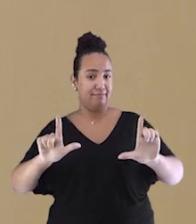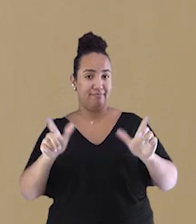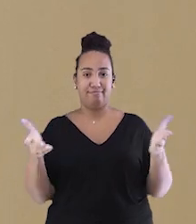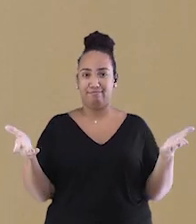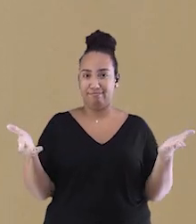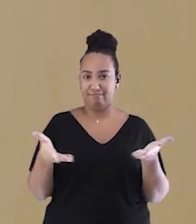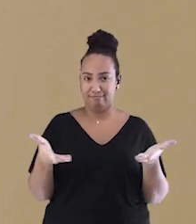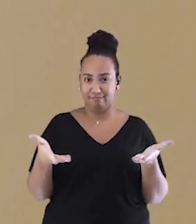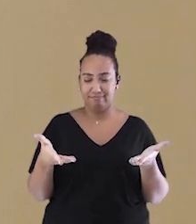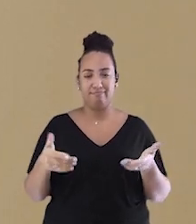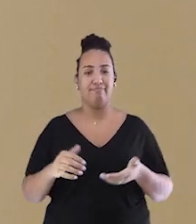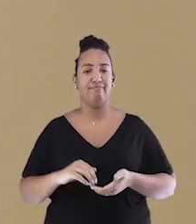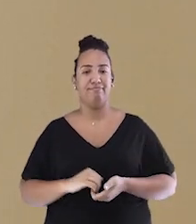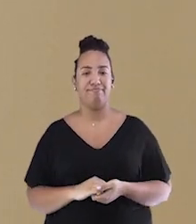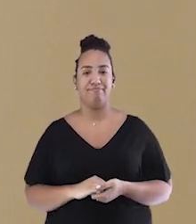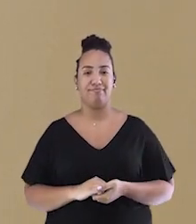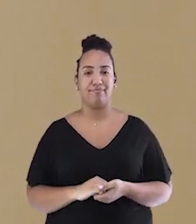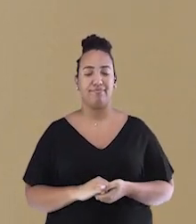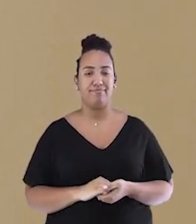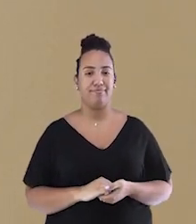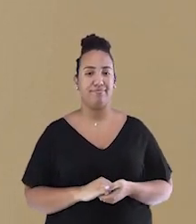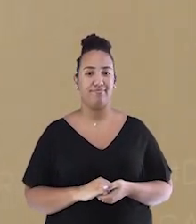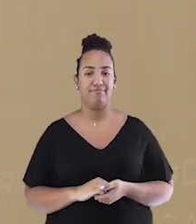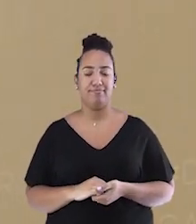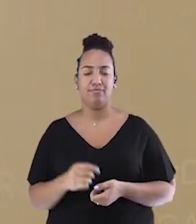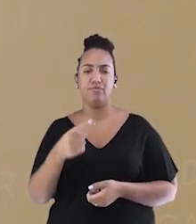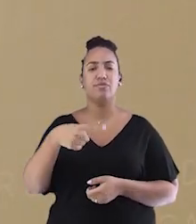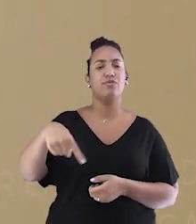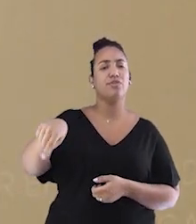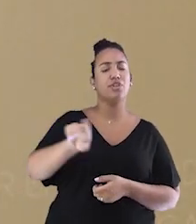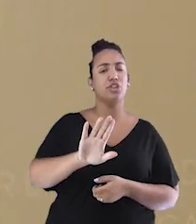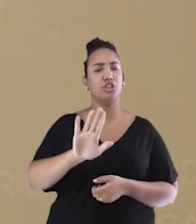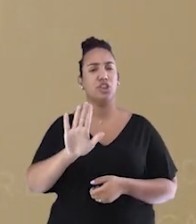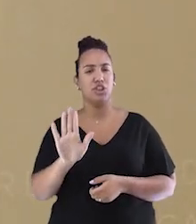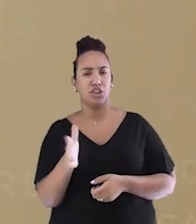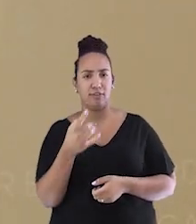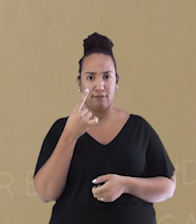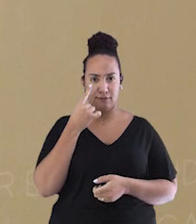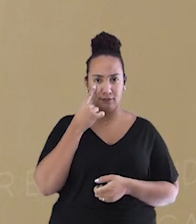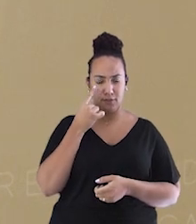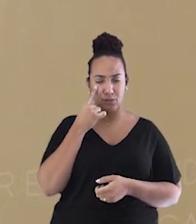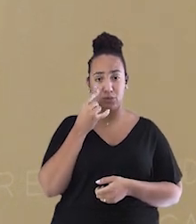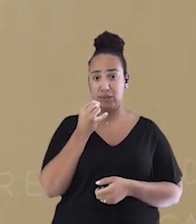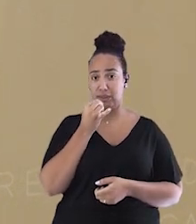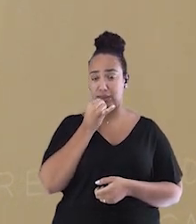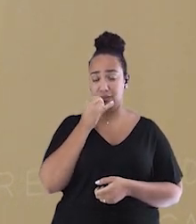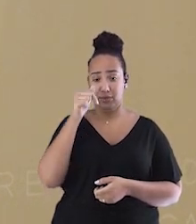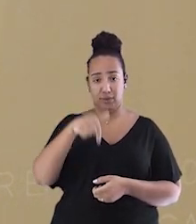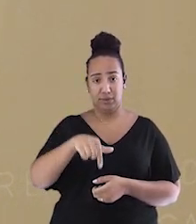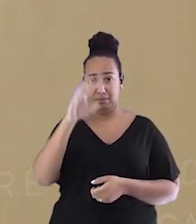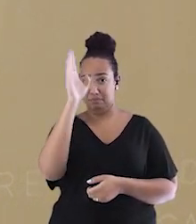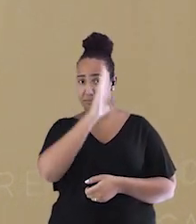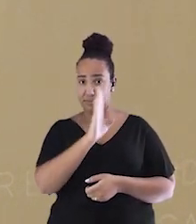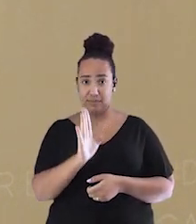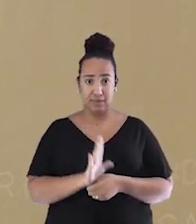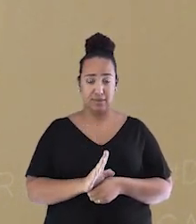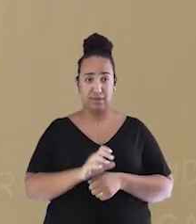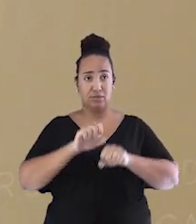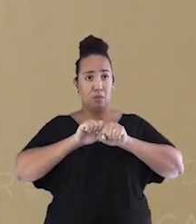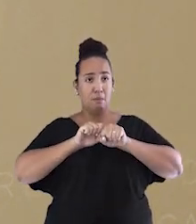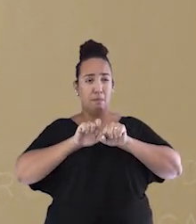para o QR Code que vai aparecer em sua tela. Você já ouviu falar que o Brasil é o celeiro do